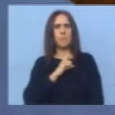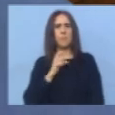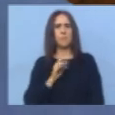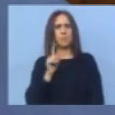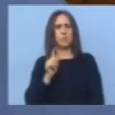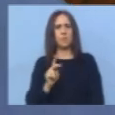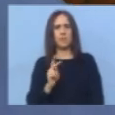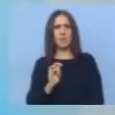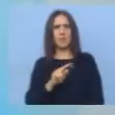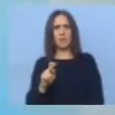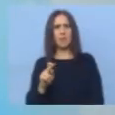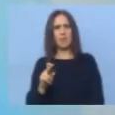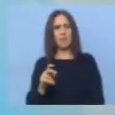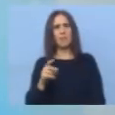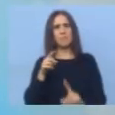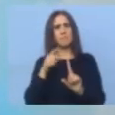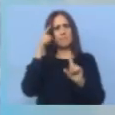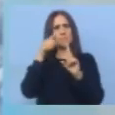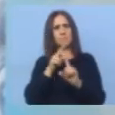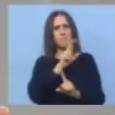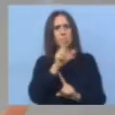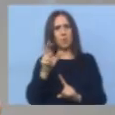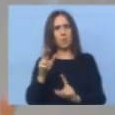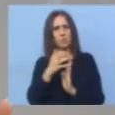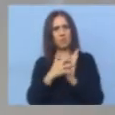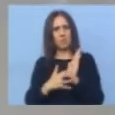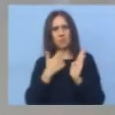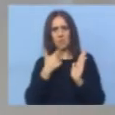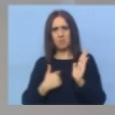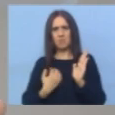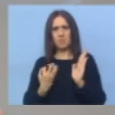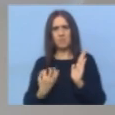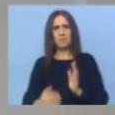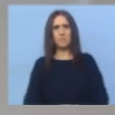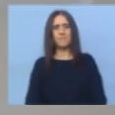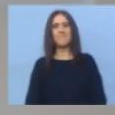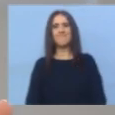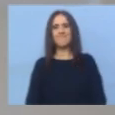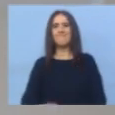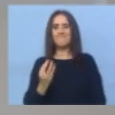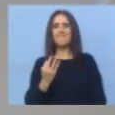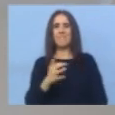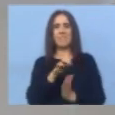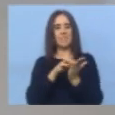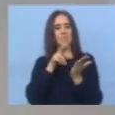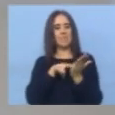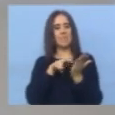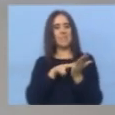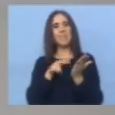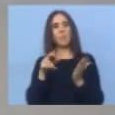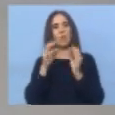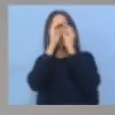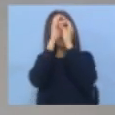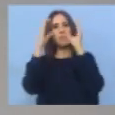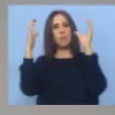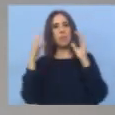também que recolhe deste texto? Sim, a primeira ideia que me veio ao ler esse texto foi os apóstolos queriam fazer tendas. Hoje em